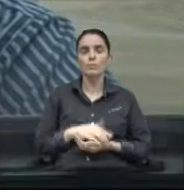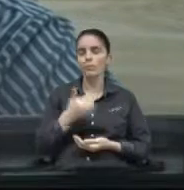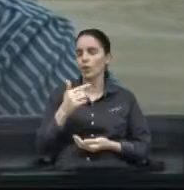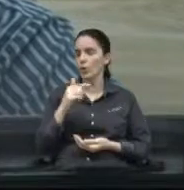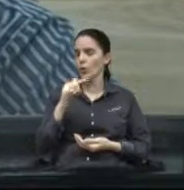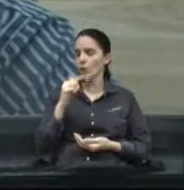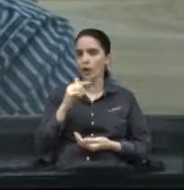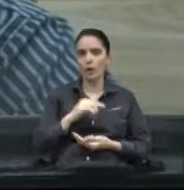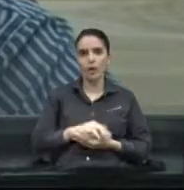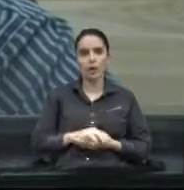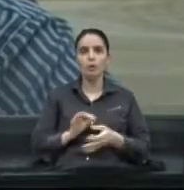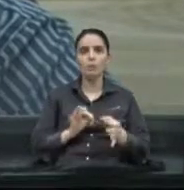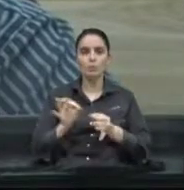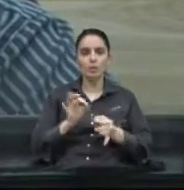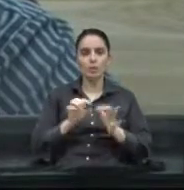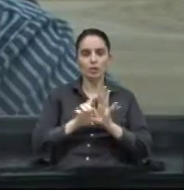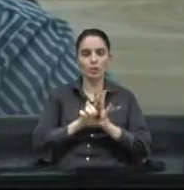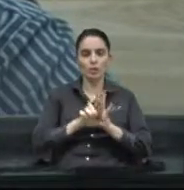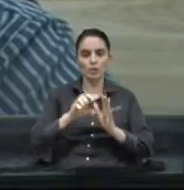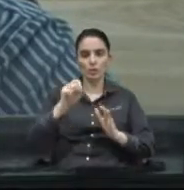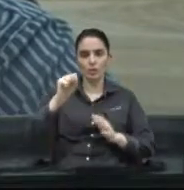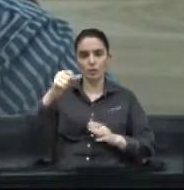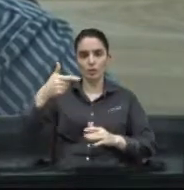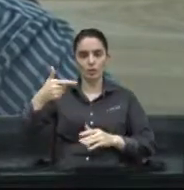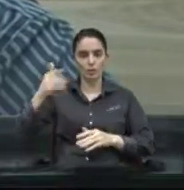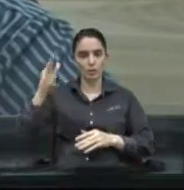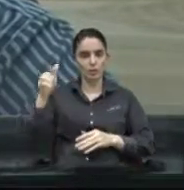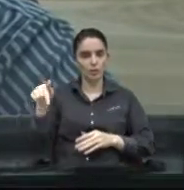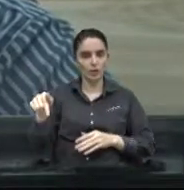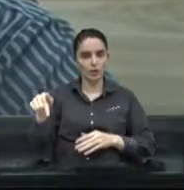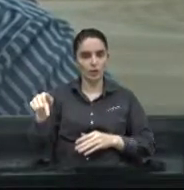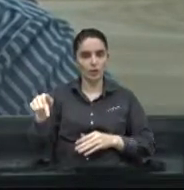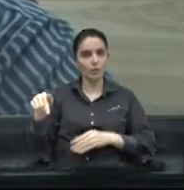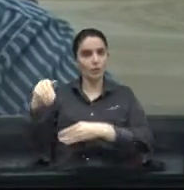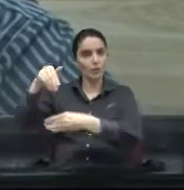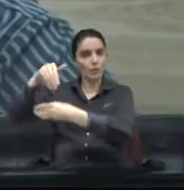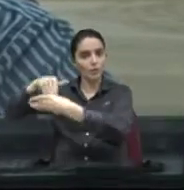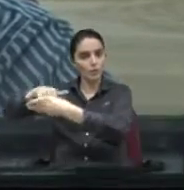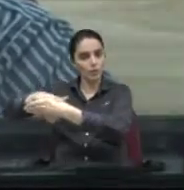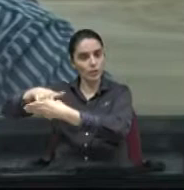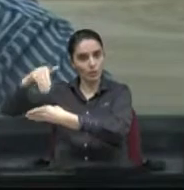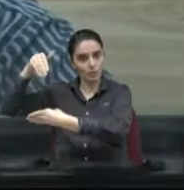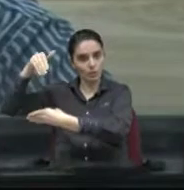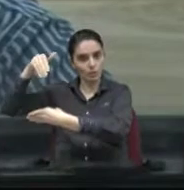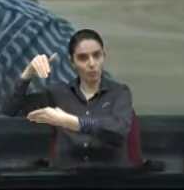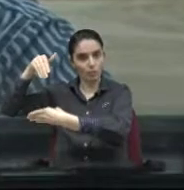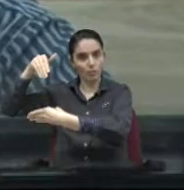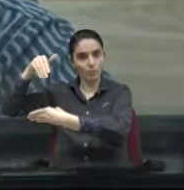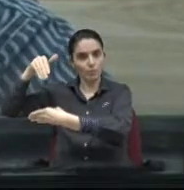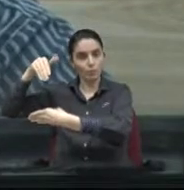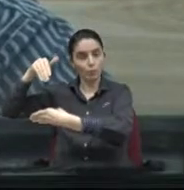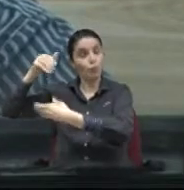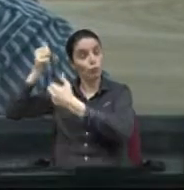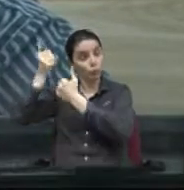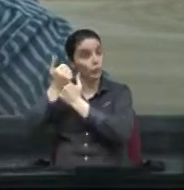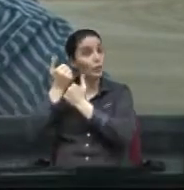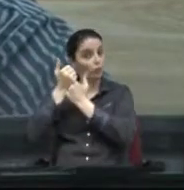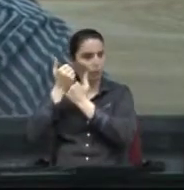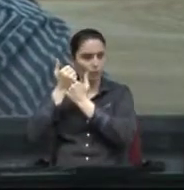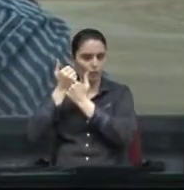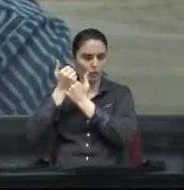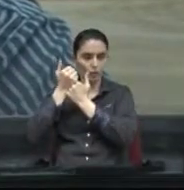Não havendo, o projeto de lei 82/2017 vai à votação. Projeto de lei não, substitutivo